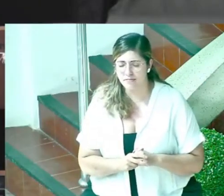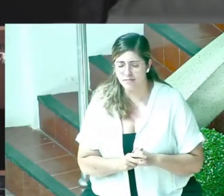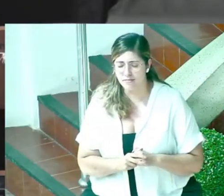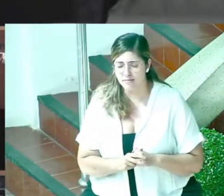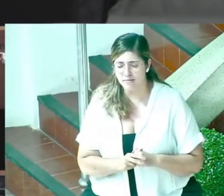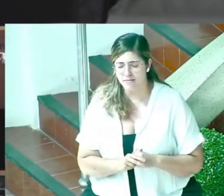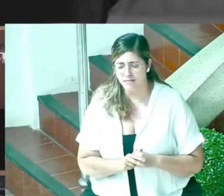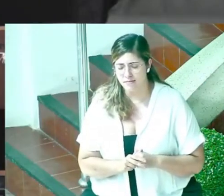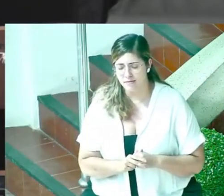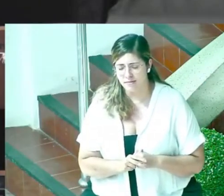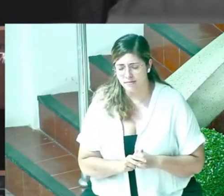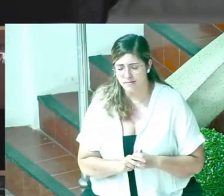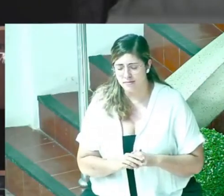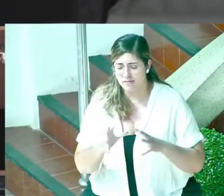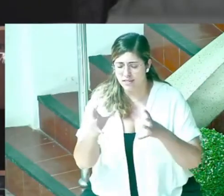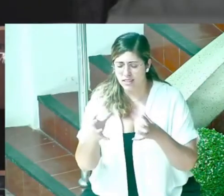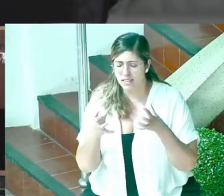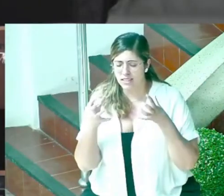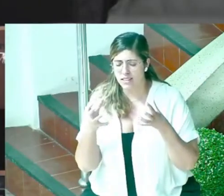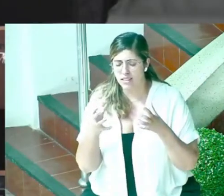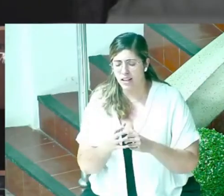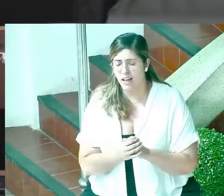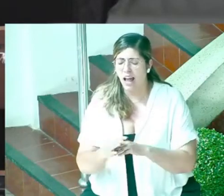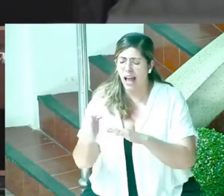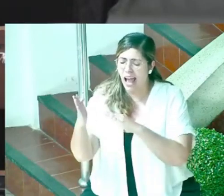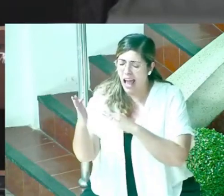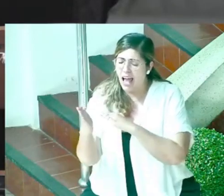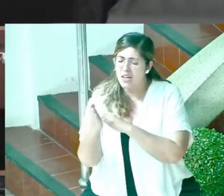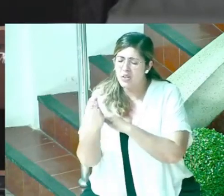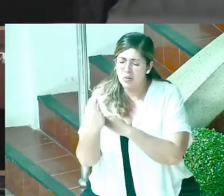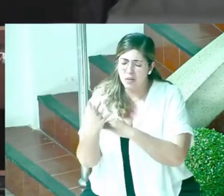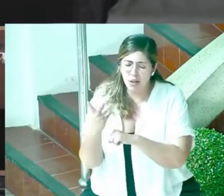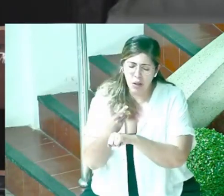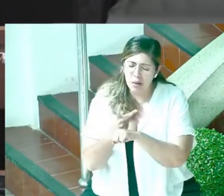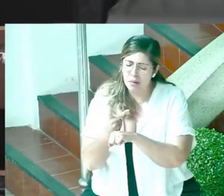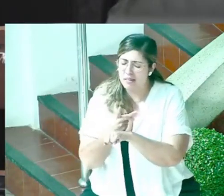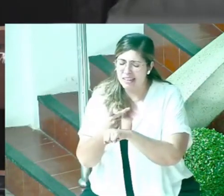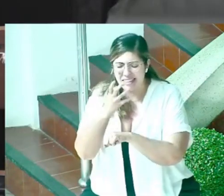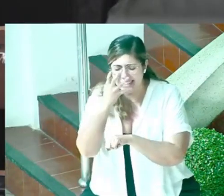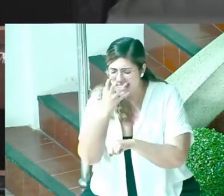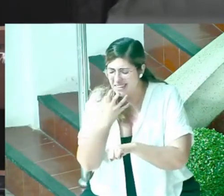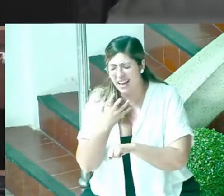Quantos relacionamentos conjugais estão padecendo pela falta de perdão?